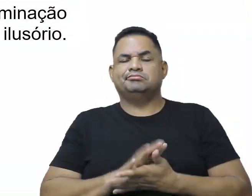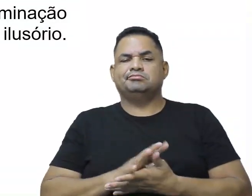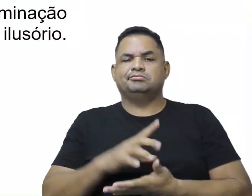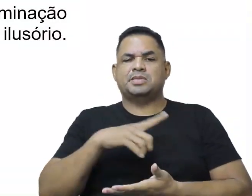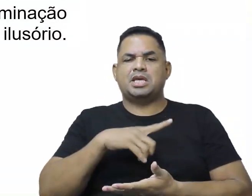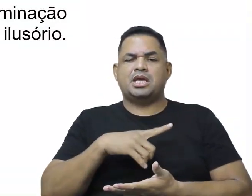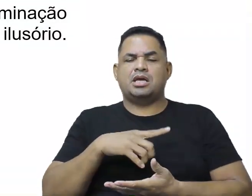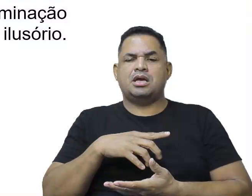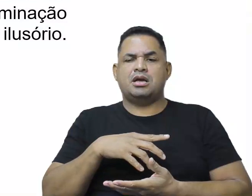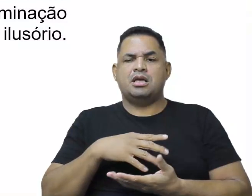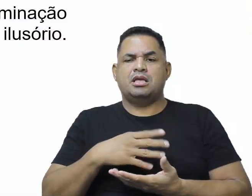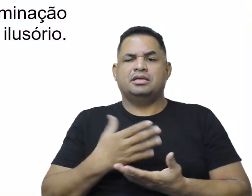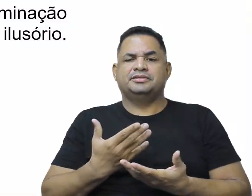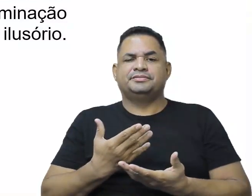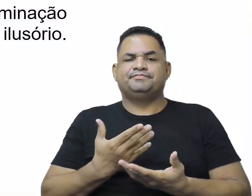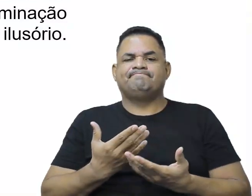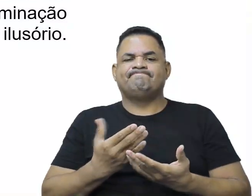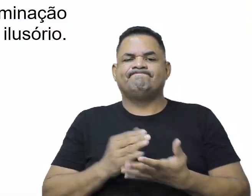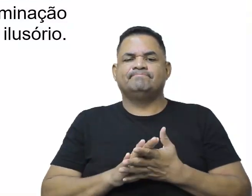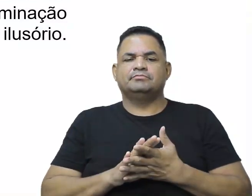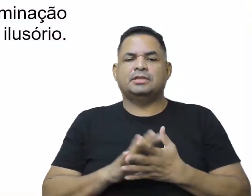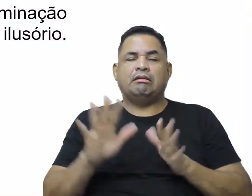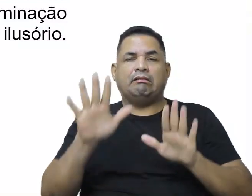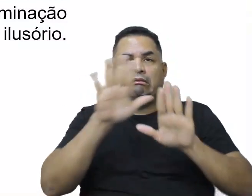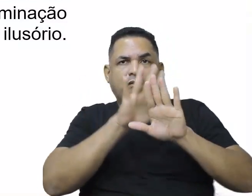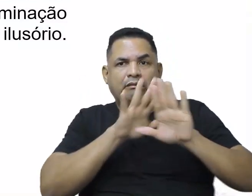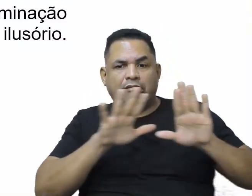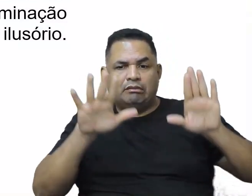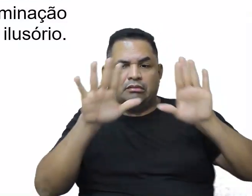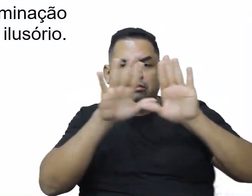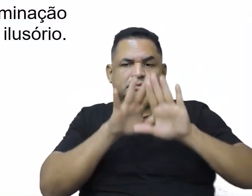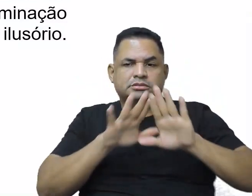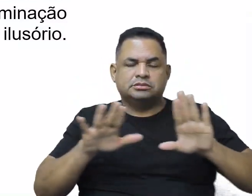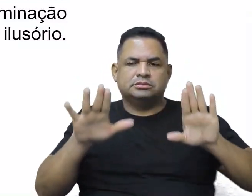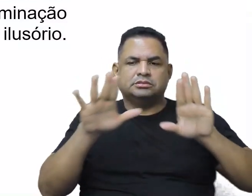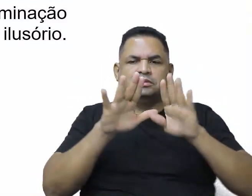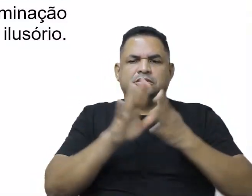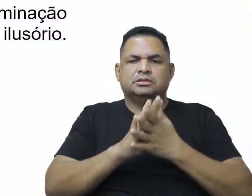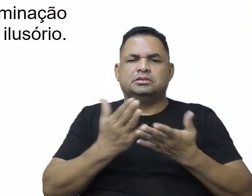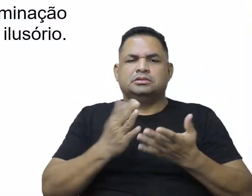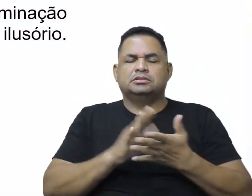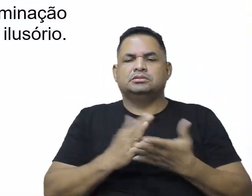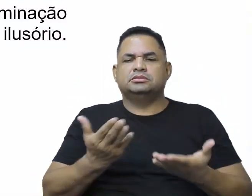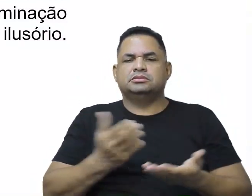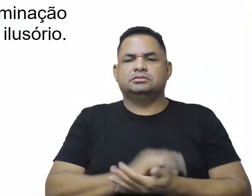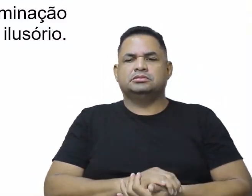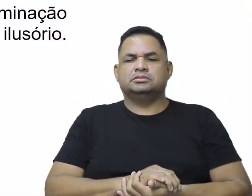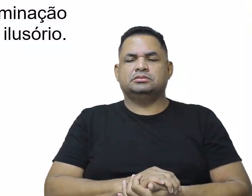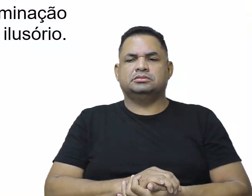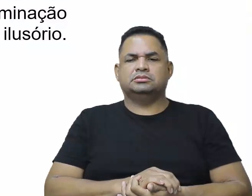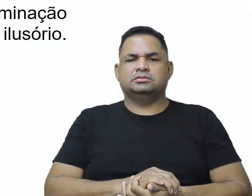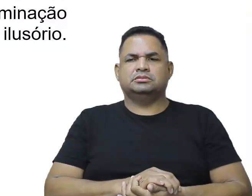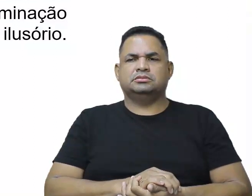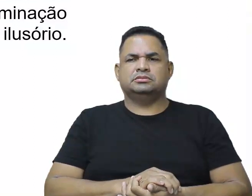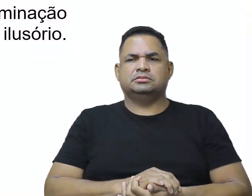instrumento de iluminação é que se iludir com esse caráter ideológico né com essa dominação